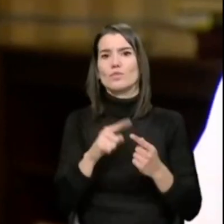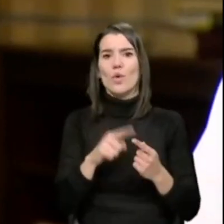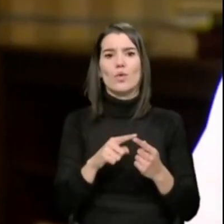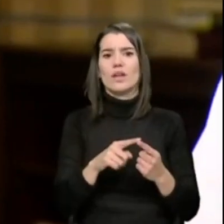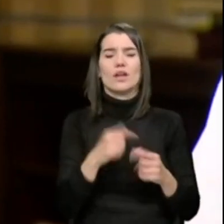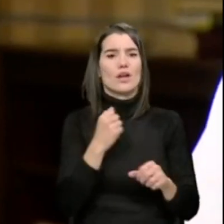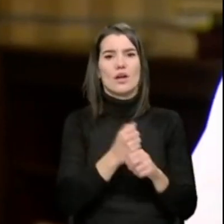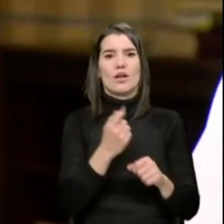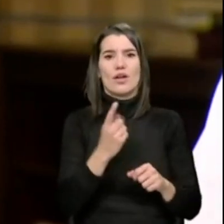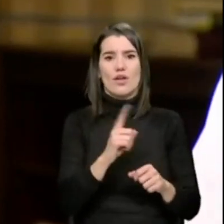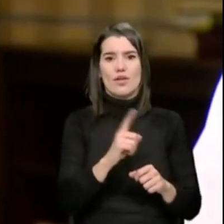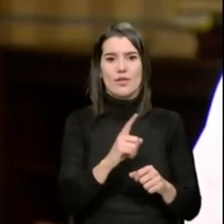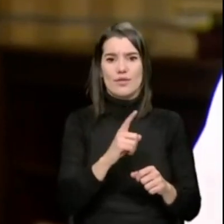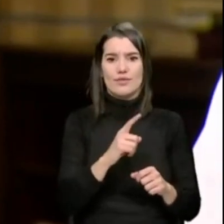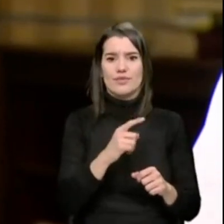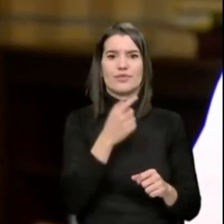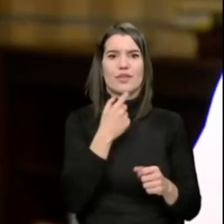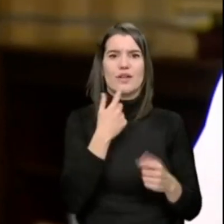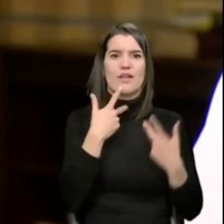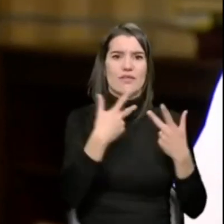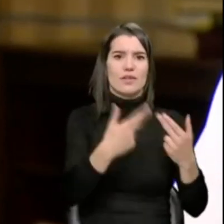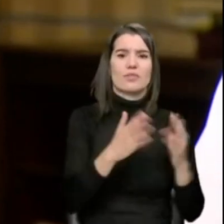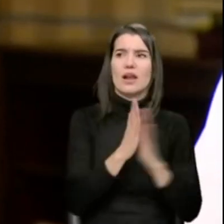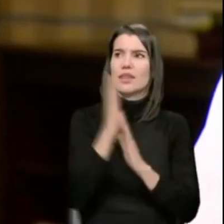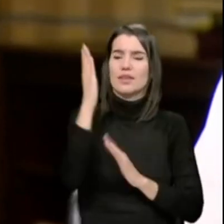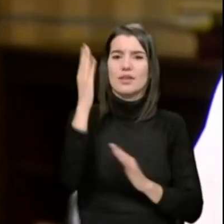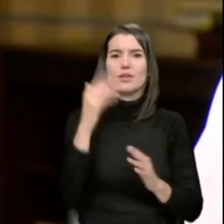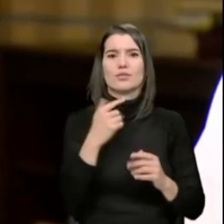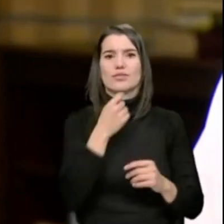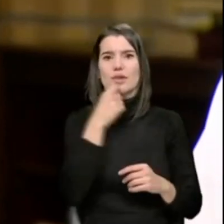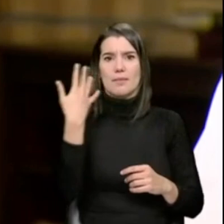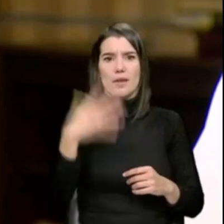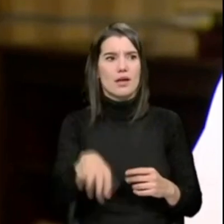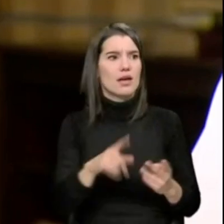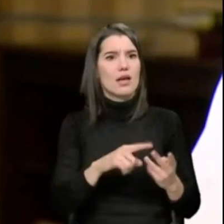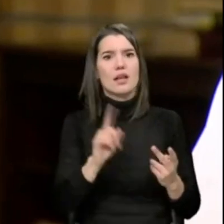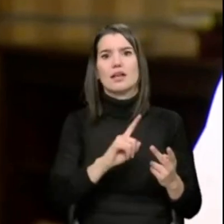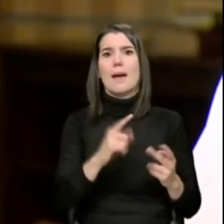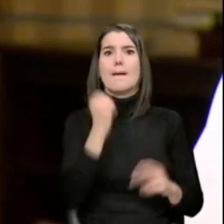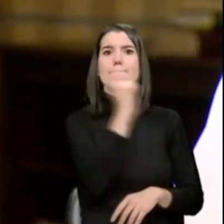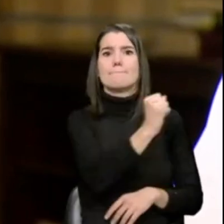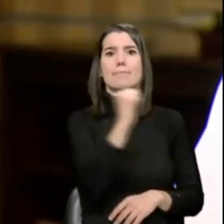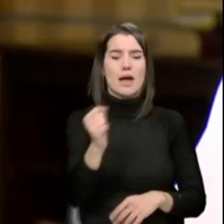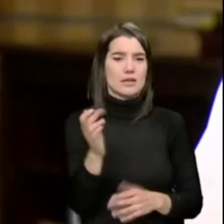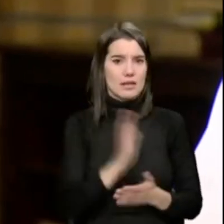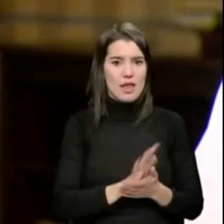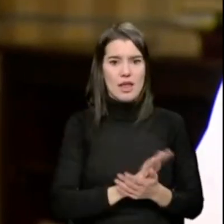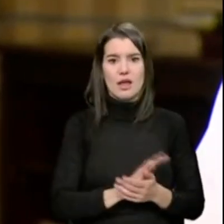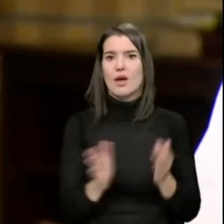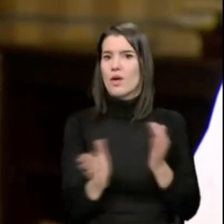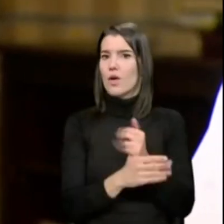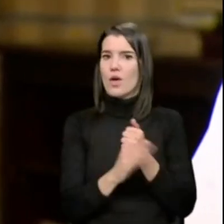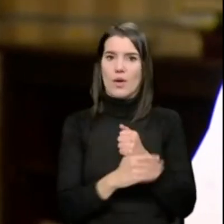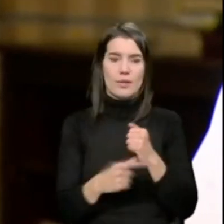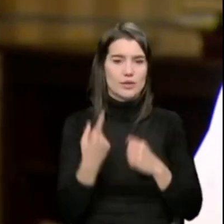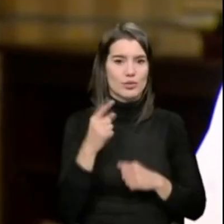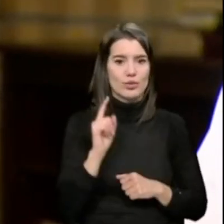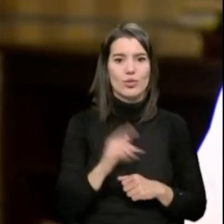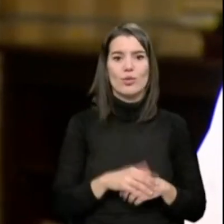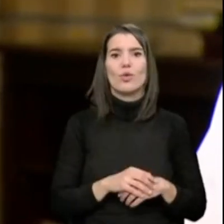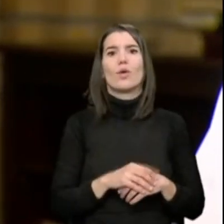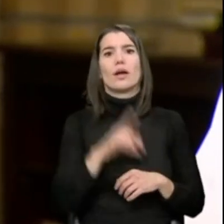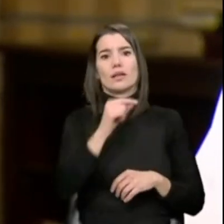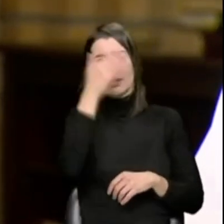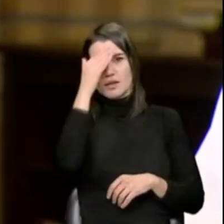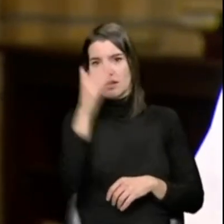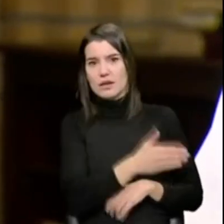idolatria, não blasfemar contra Deus, não cometer homicídio, não roubar, não cometer adultério